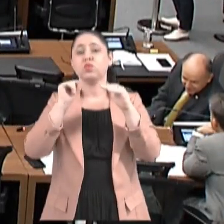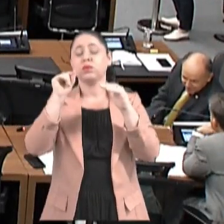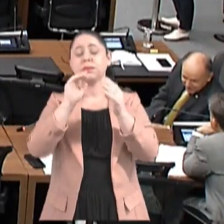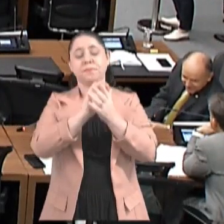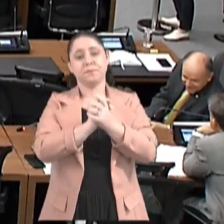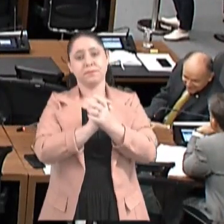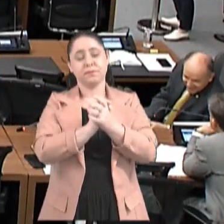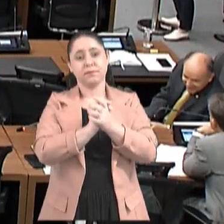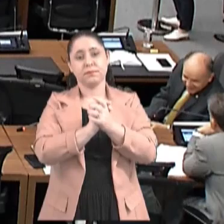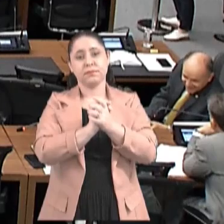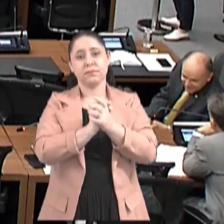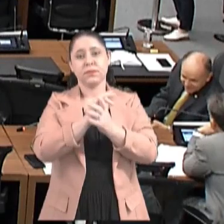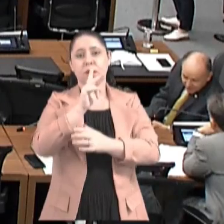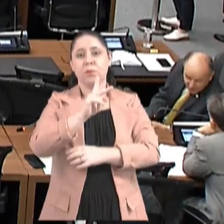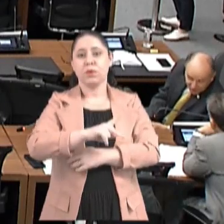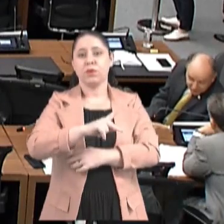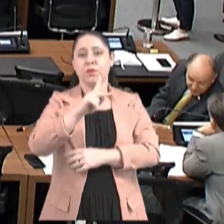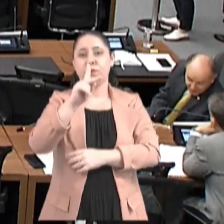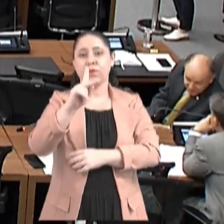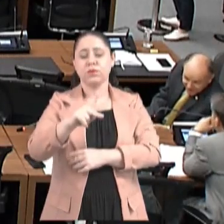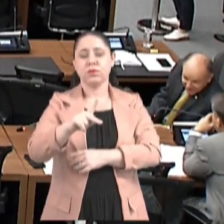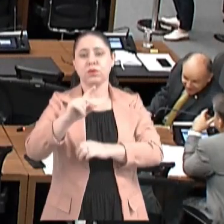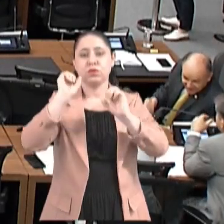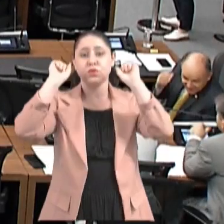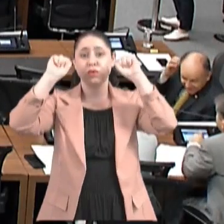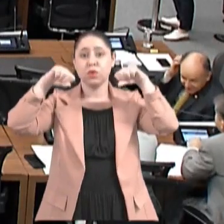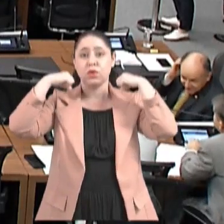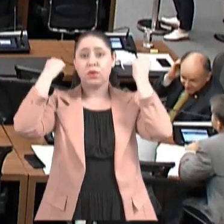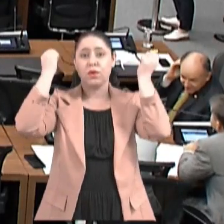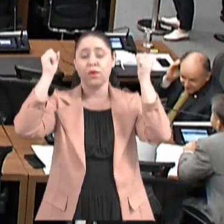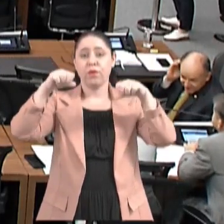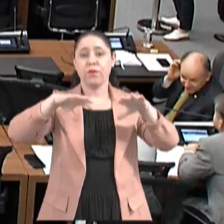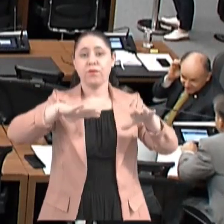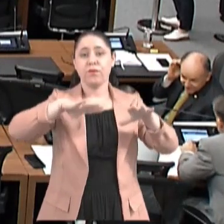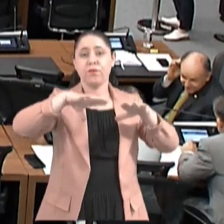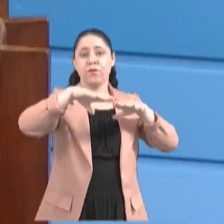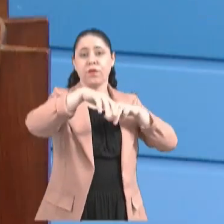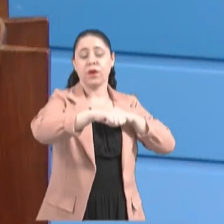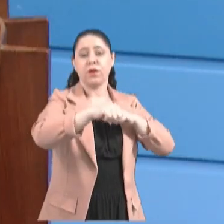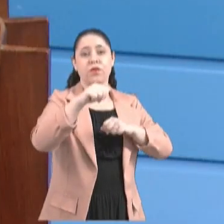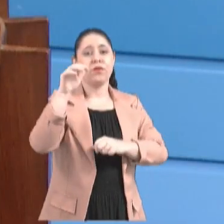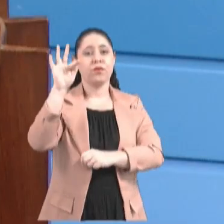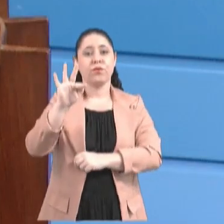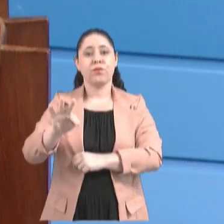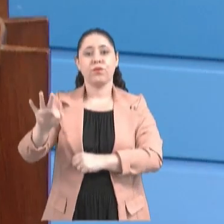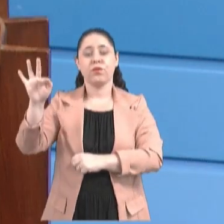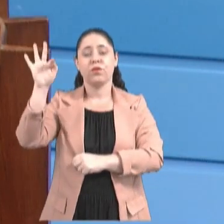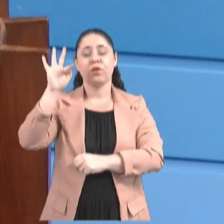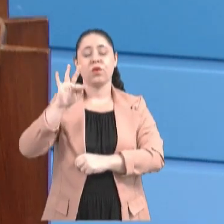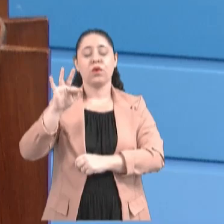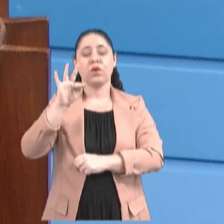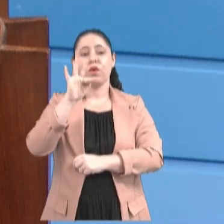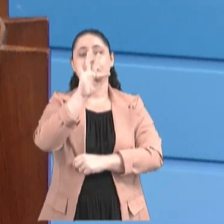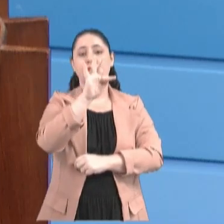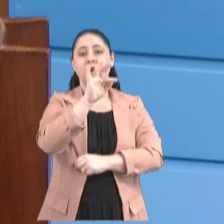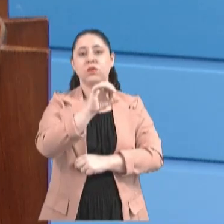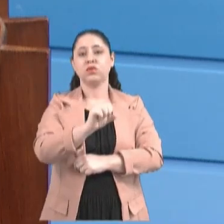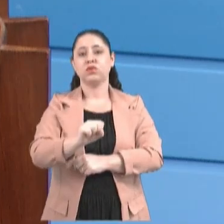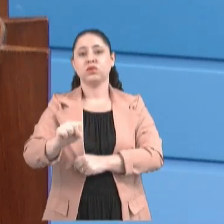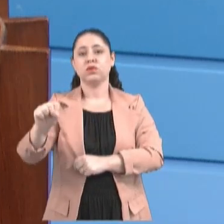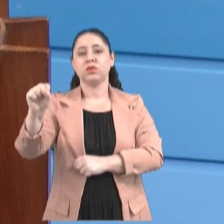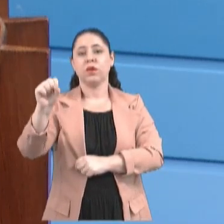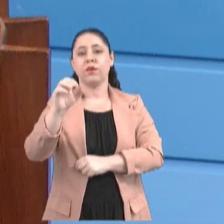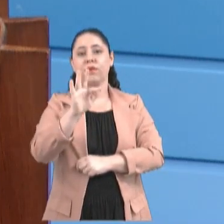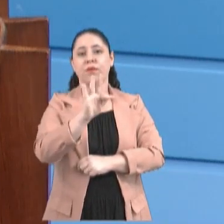é professor de Educação Física formado pela Faculdade de Fátima do Sul,